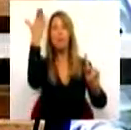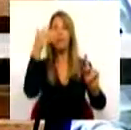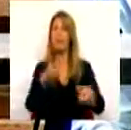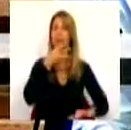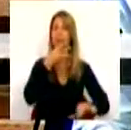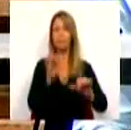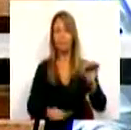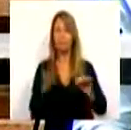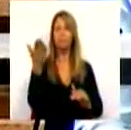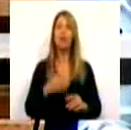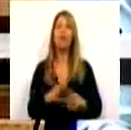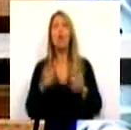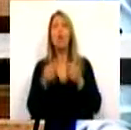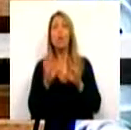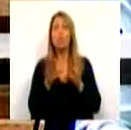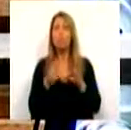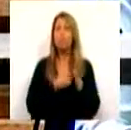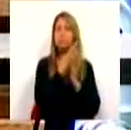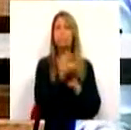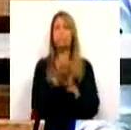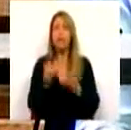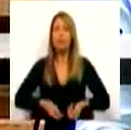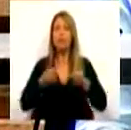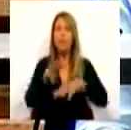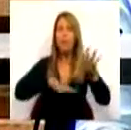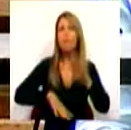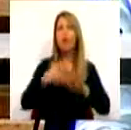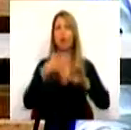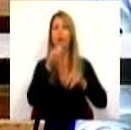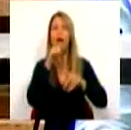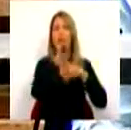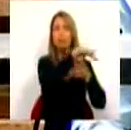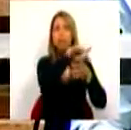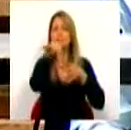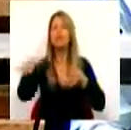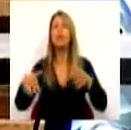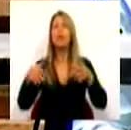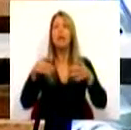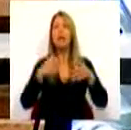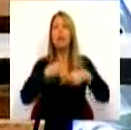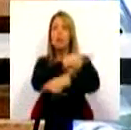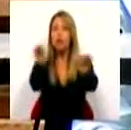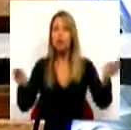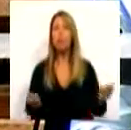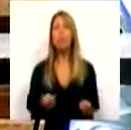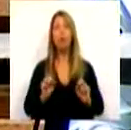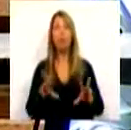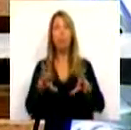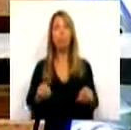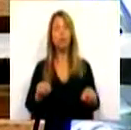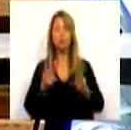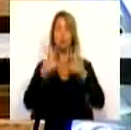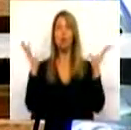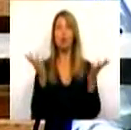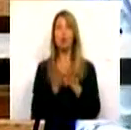o conjunto de investimentos que está a ser feito no domínio do abastecimento da água, do saneamento básico em geral, todo o esforço pela